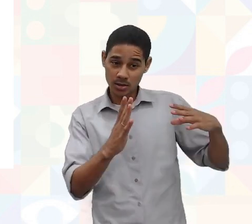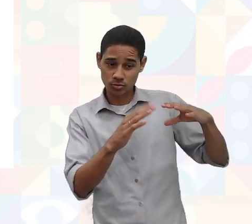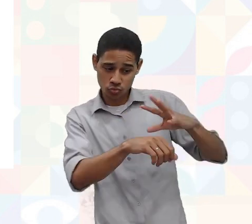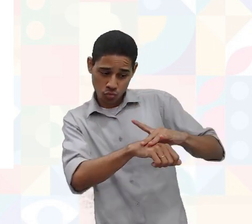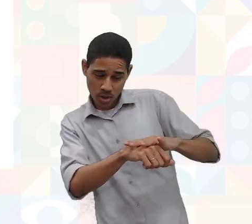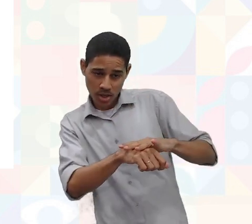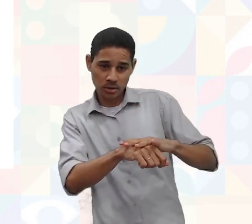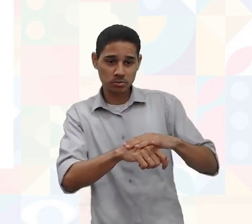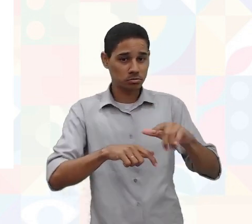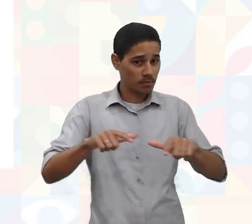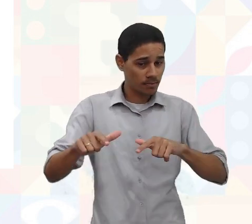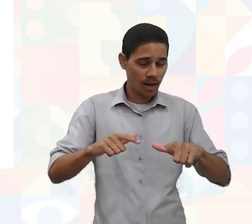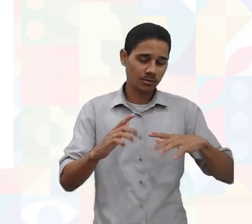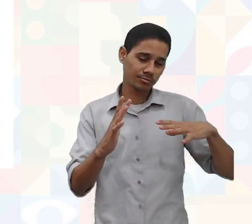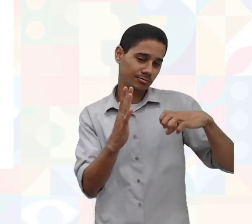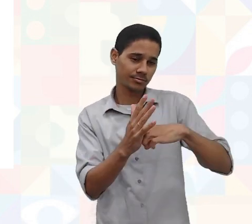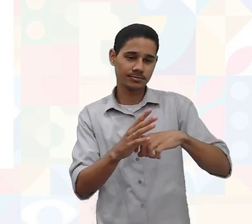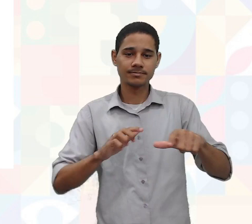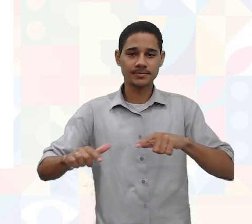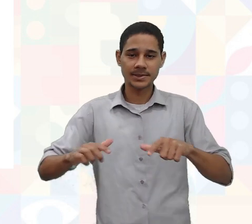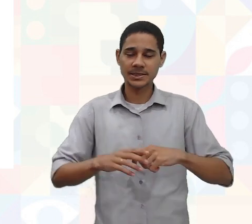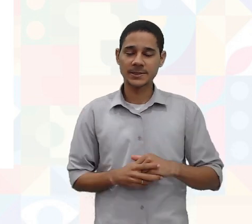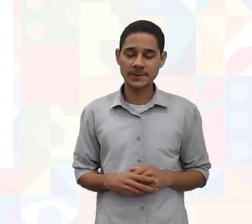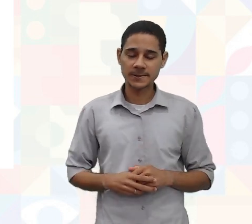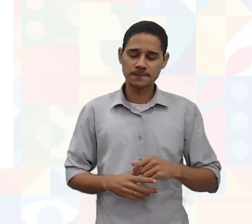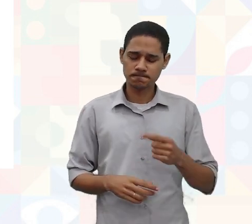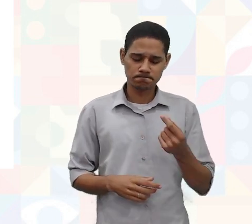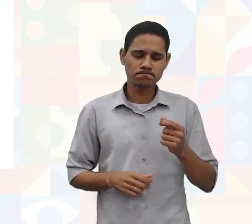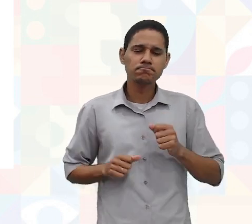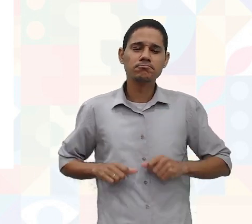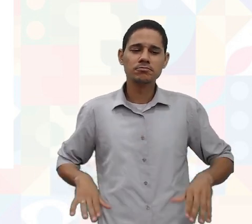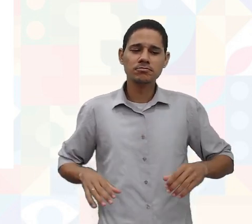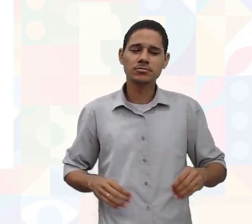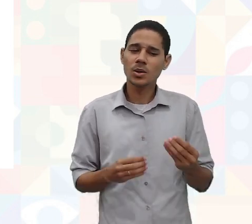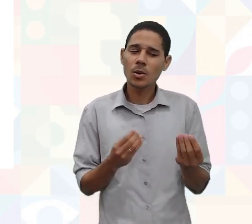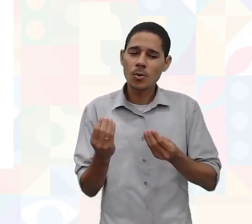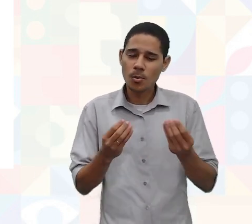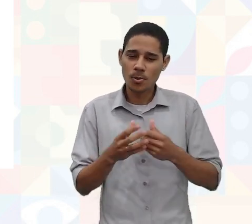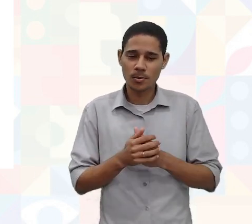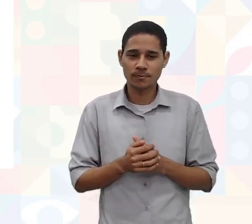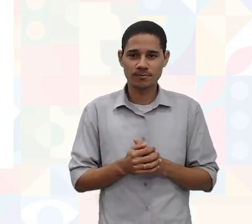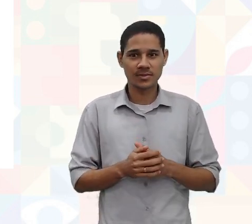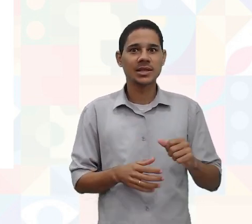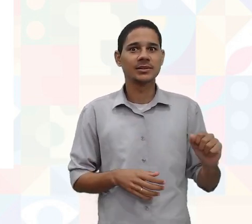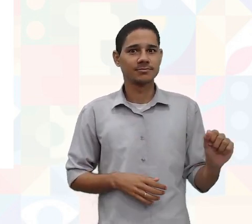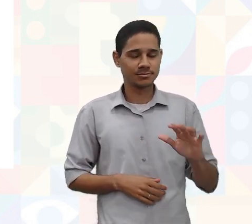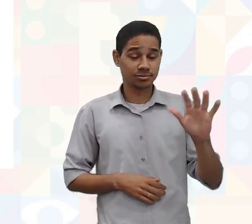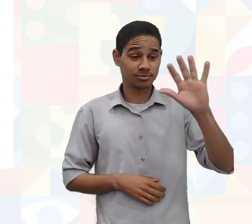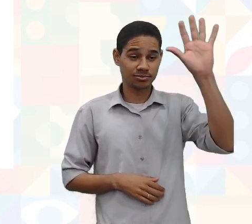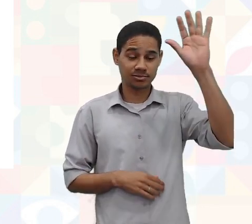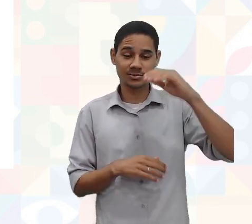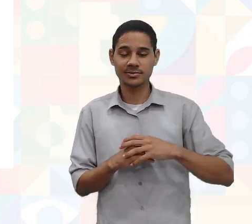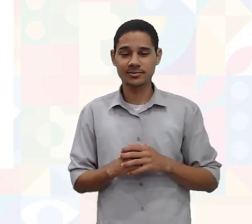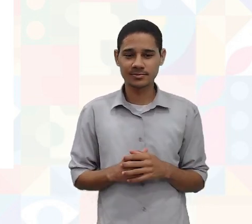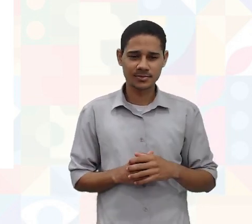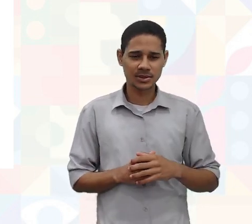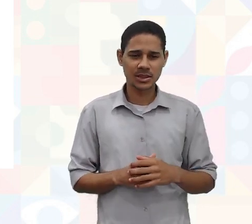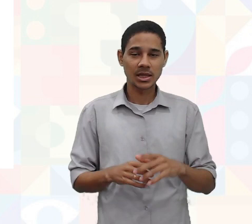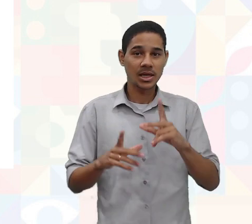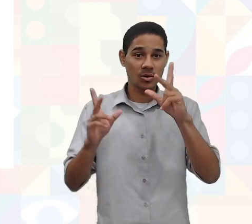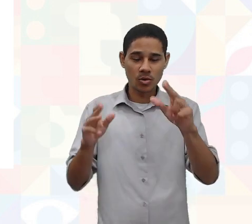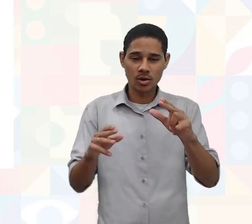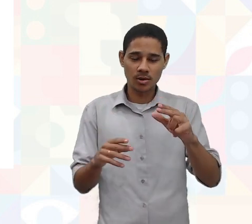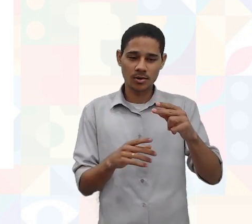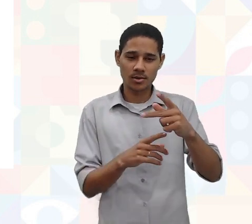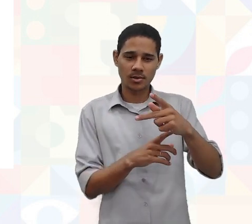trabalho. Os custos de doença e acidente de trabalho sabemos que são elevados, representam 4% do